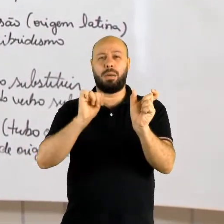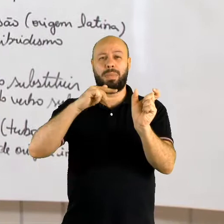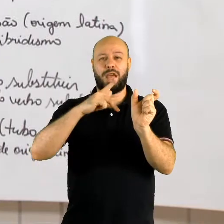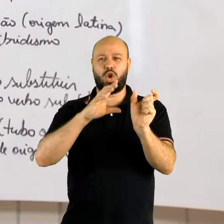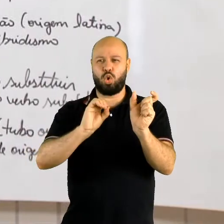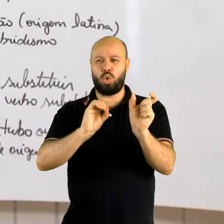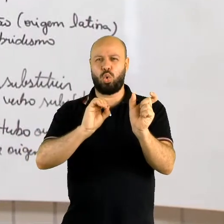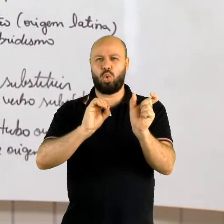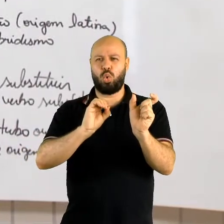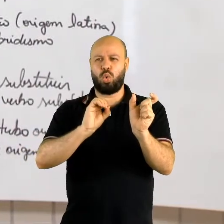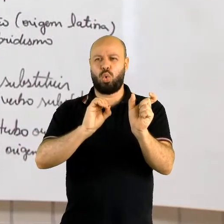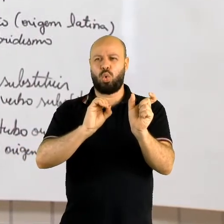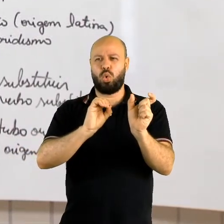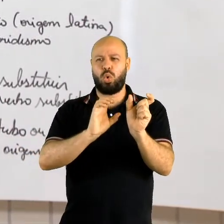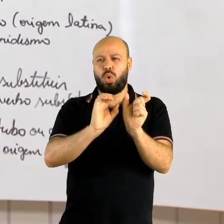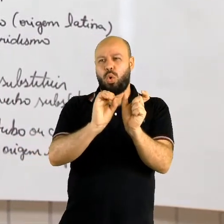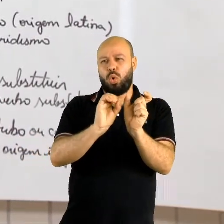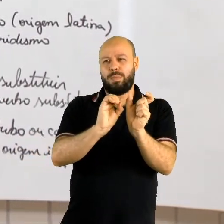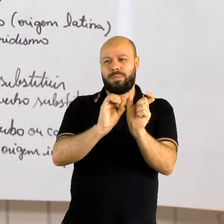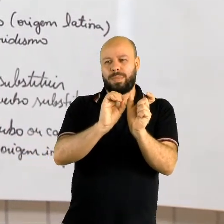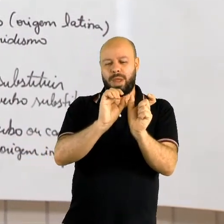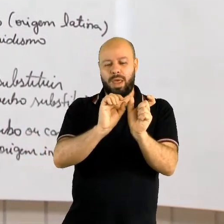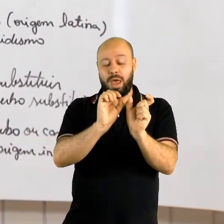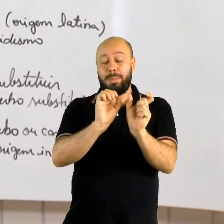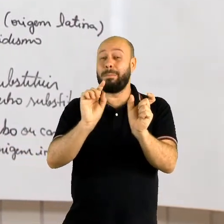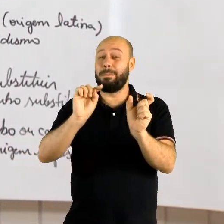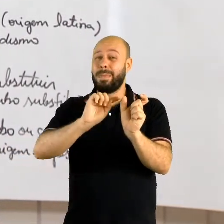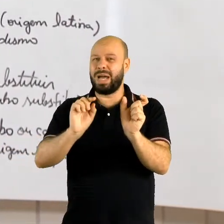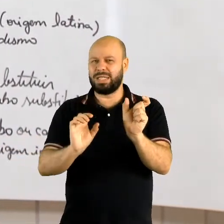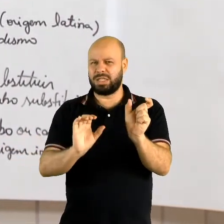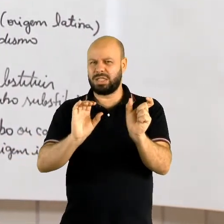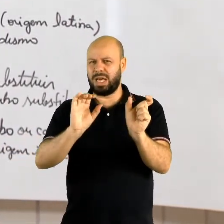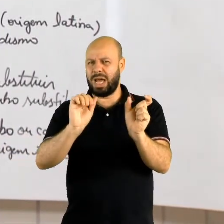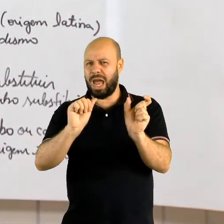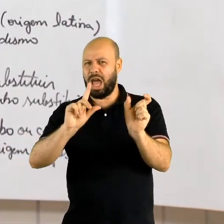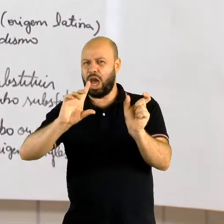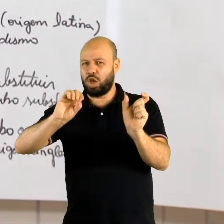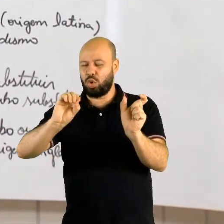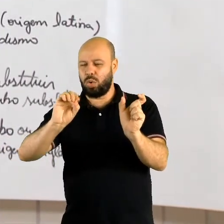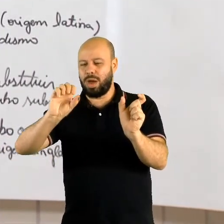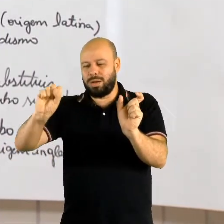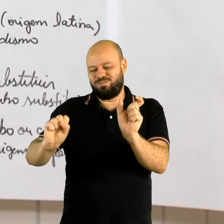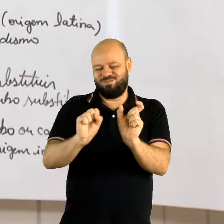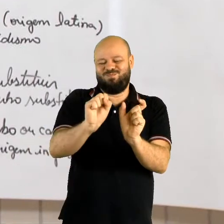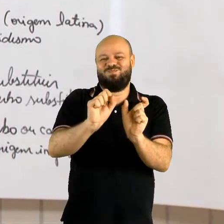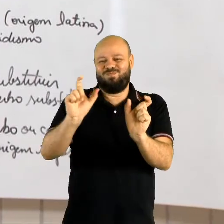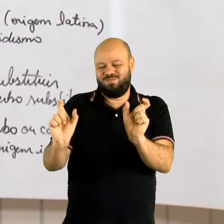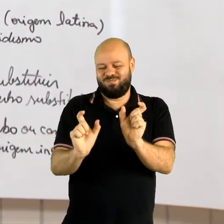Empregado, eu já acrescentei o quê? Sufixo, a palavra primitiva.